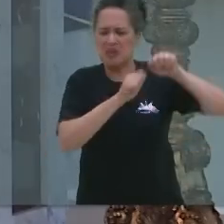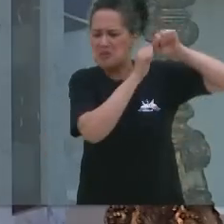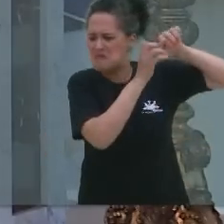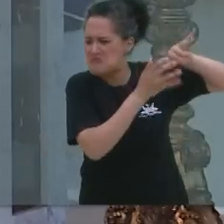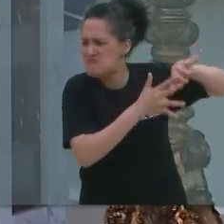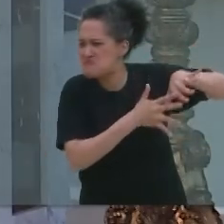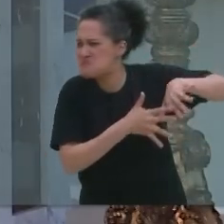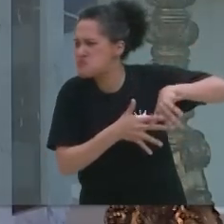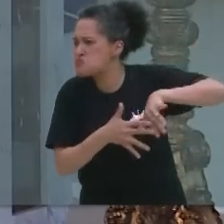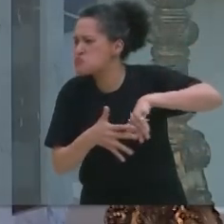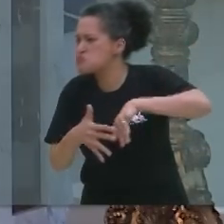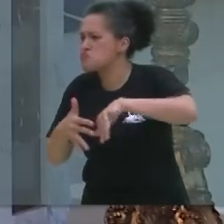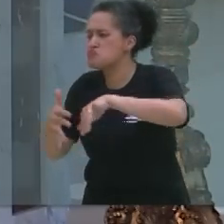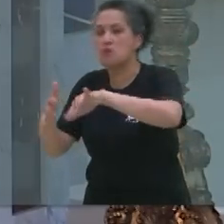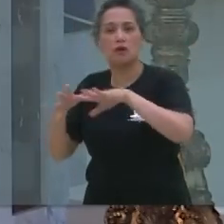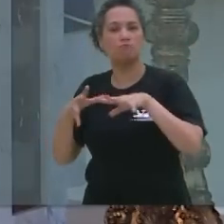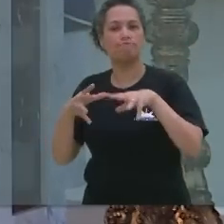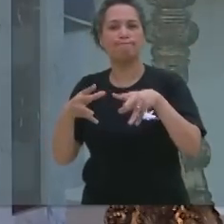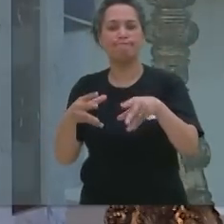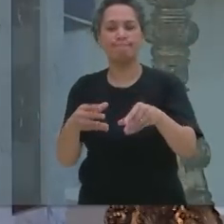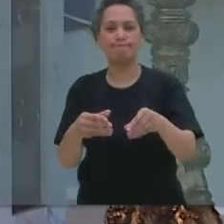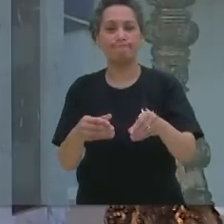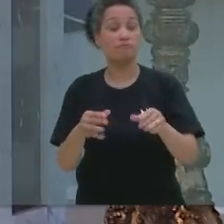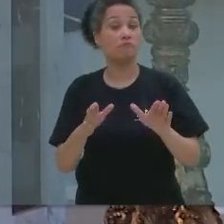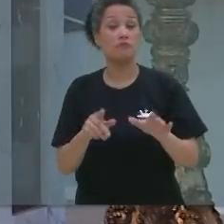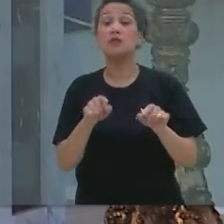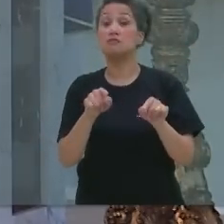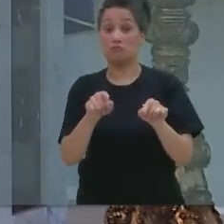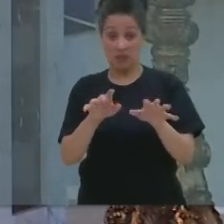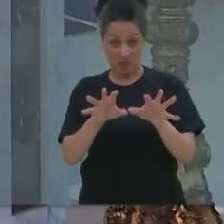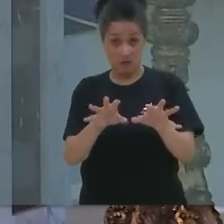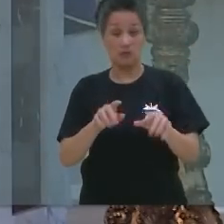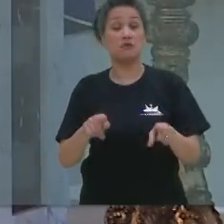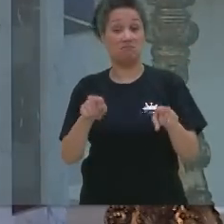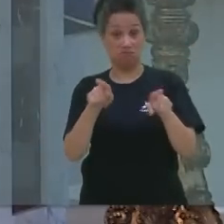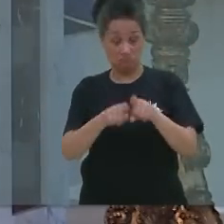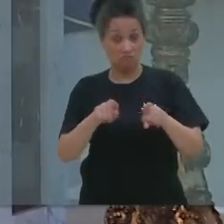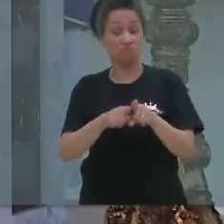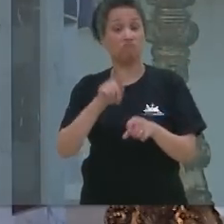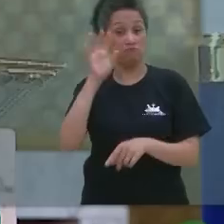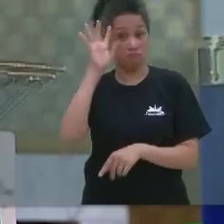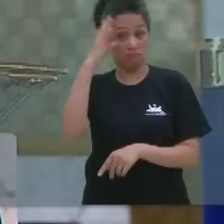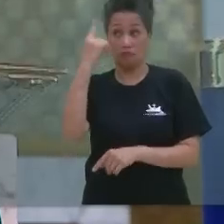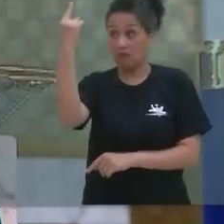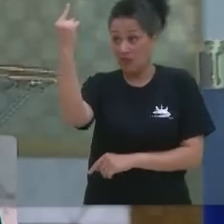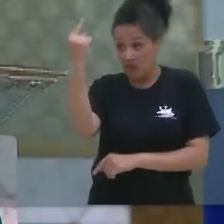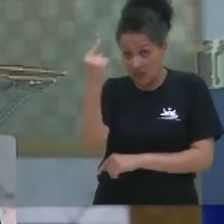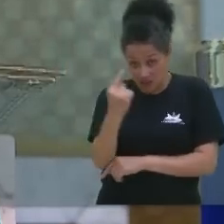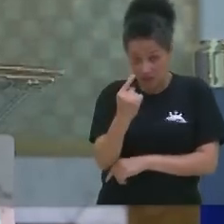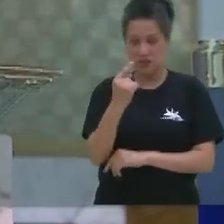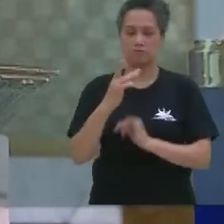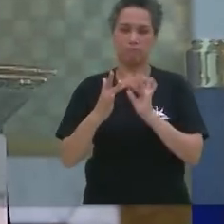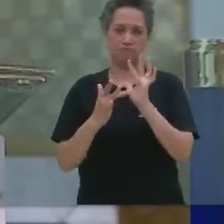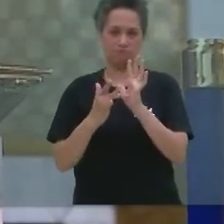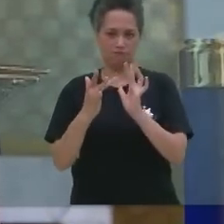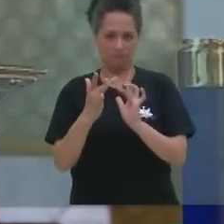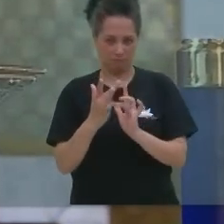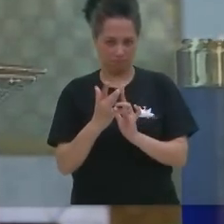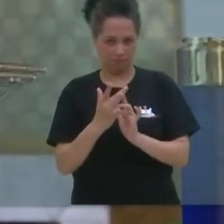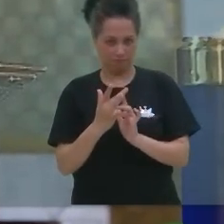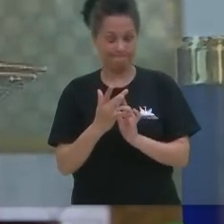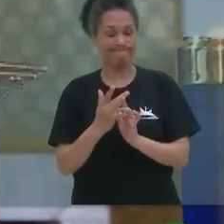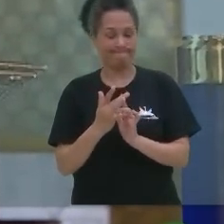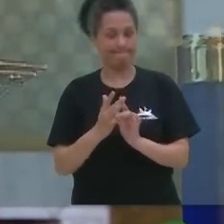Assim acontecerá também na vinda do Filho do Homem. Dois homens